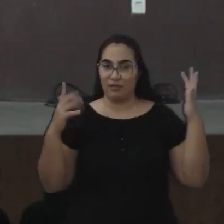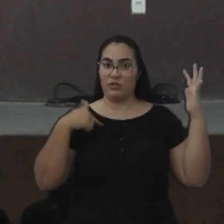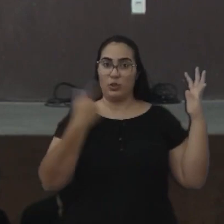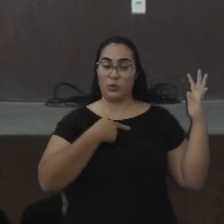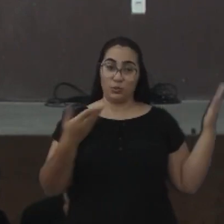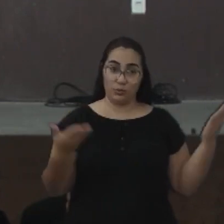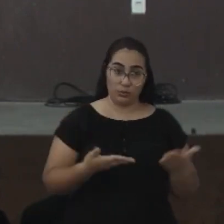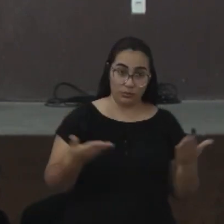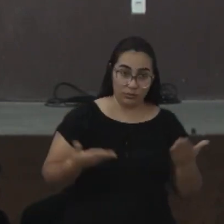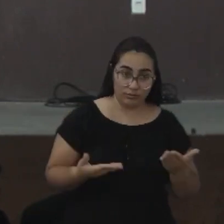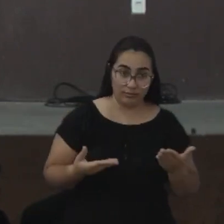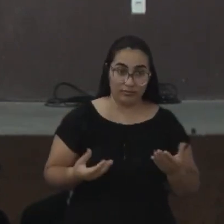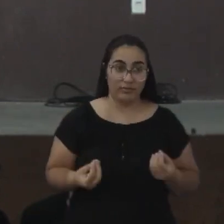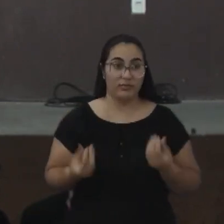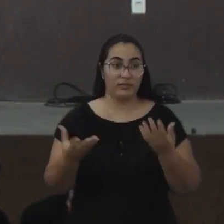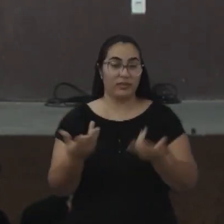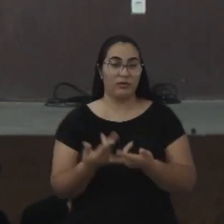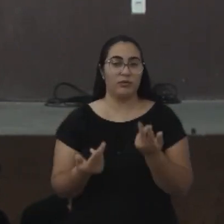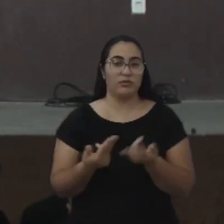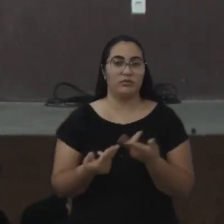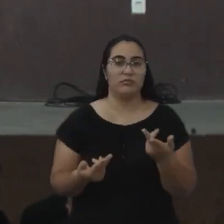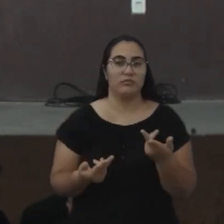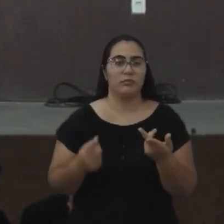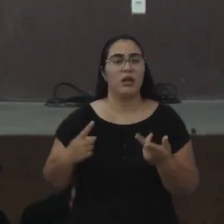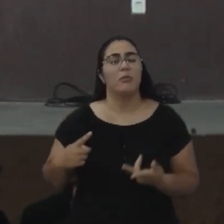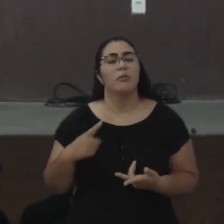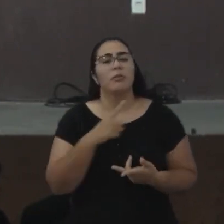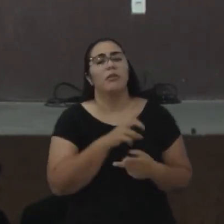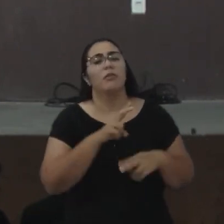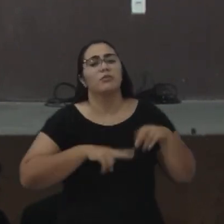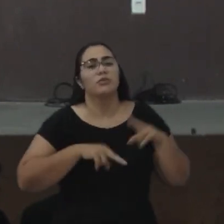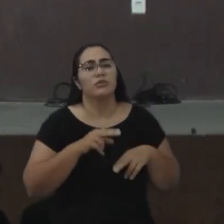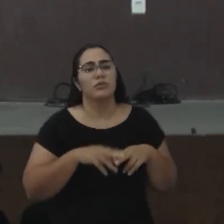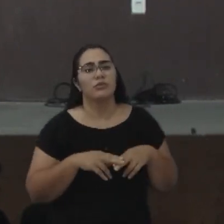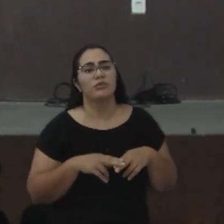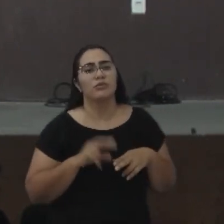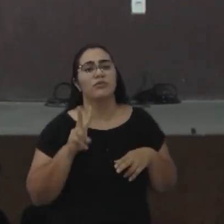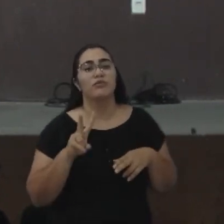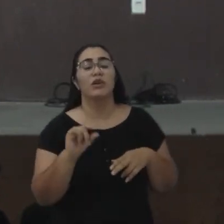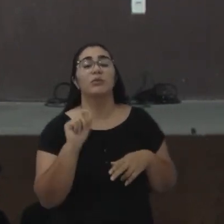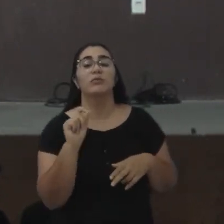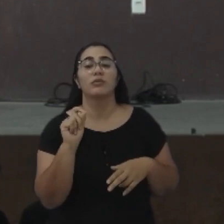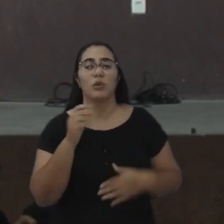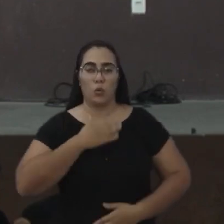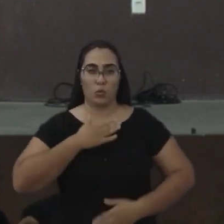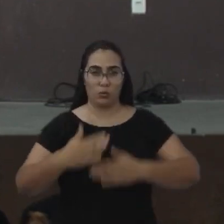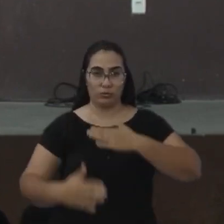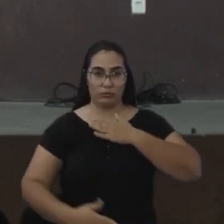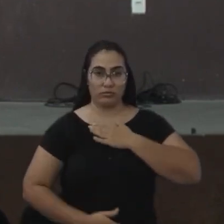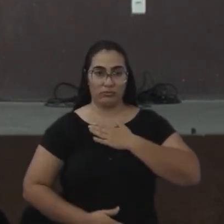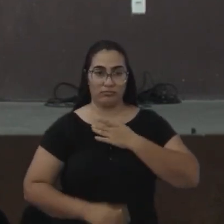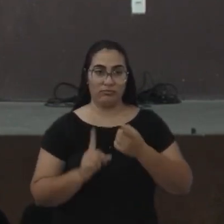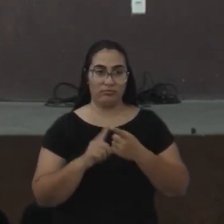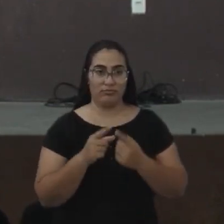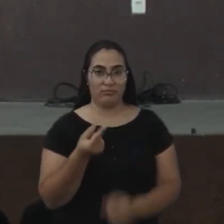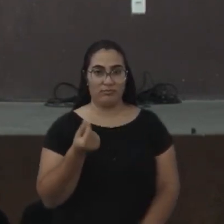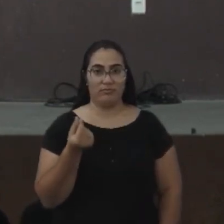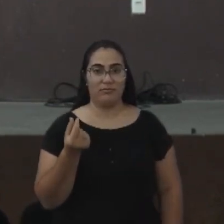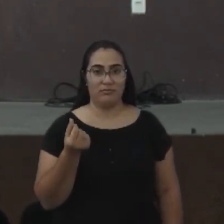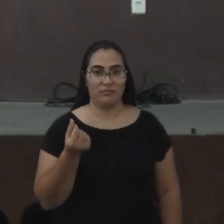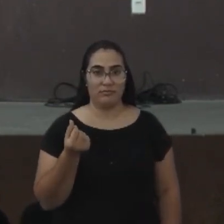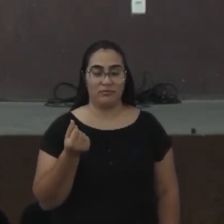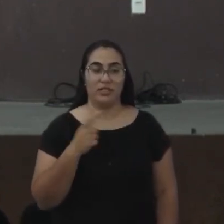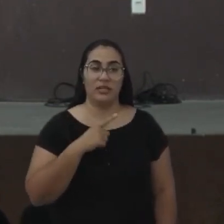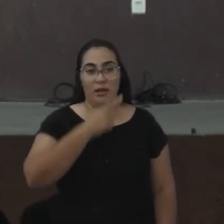alguma coisa para celebrar. O que você leva para lá? Seu dinheiro e seu corpo. E olhe que tem pessoas que